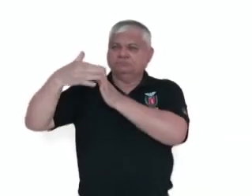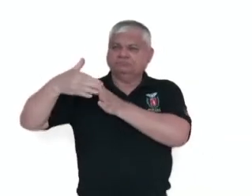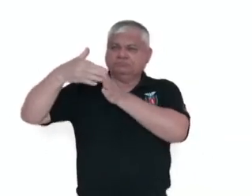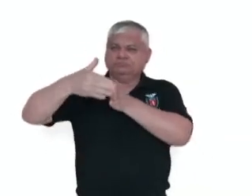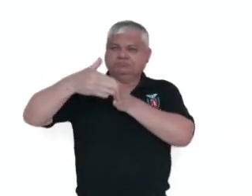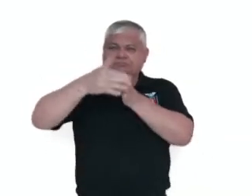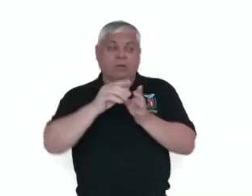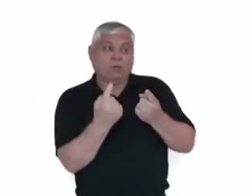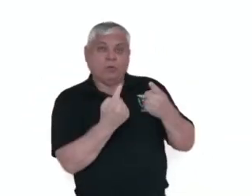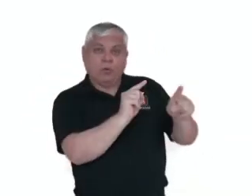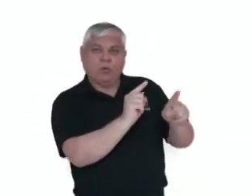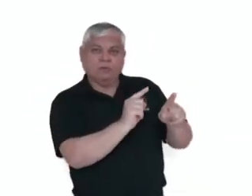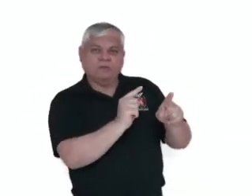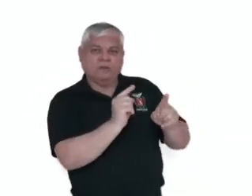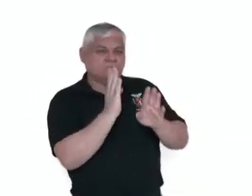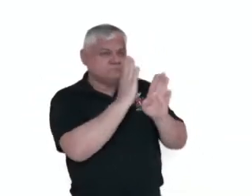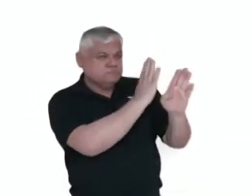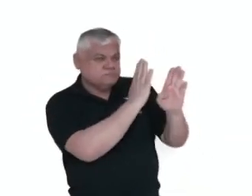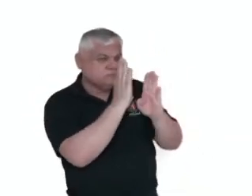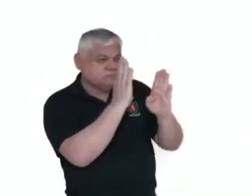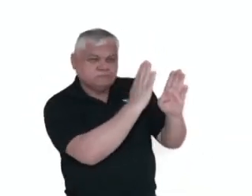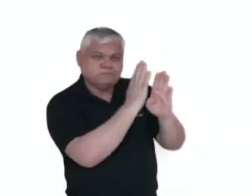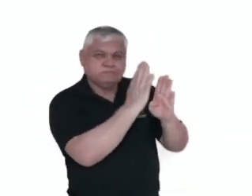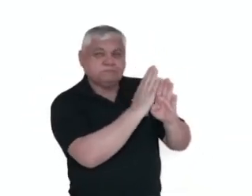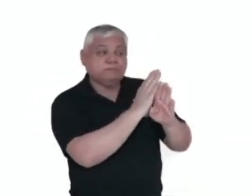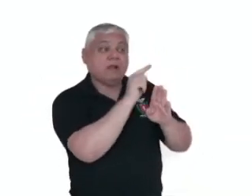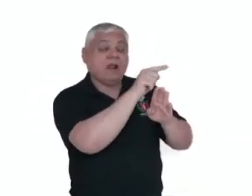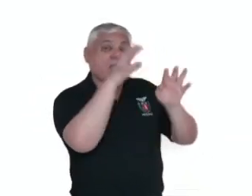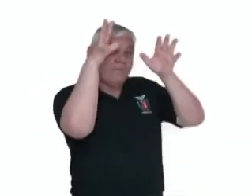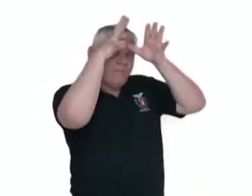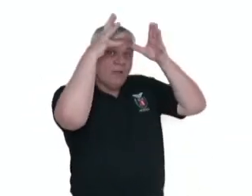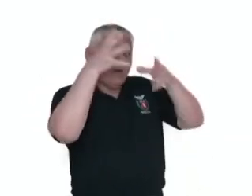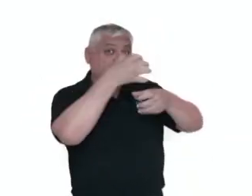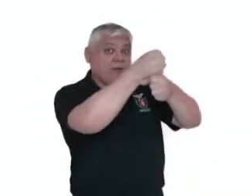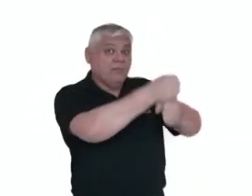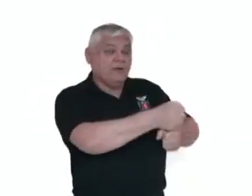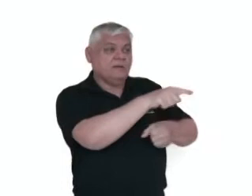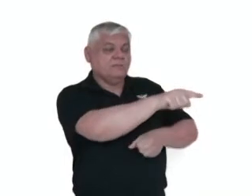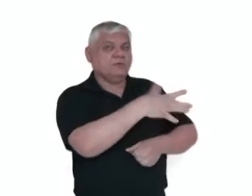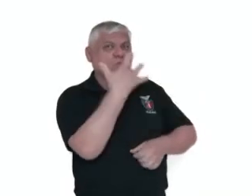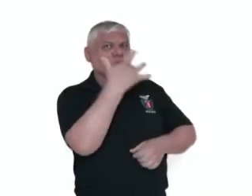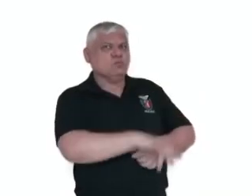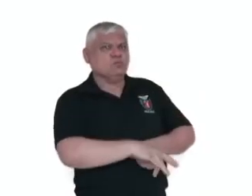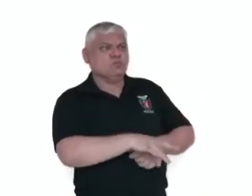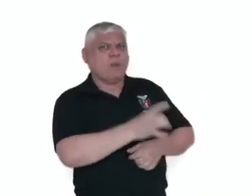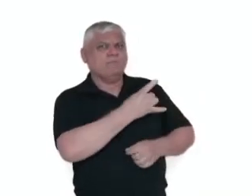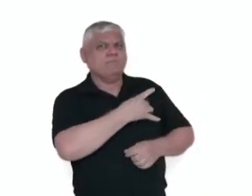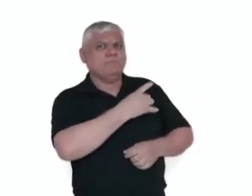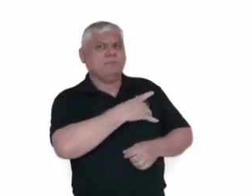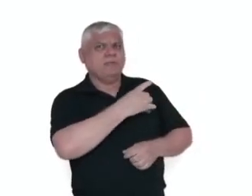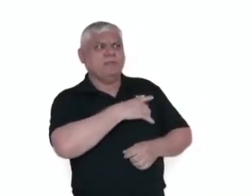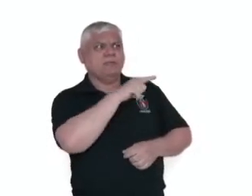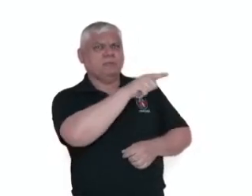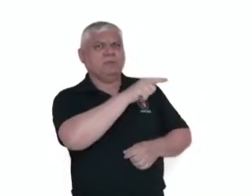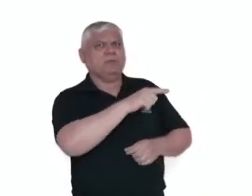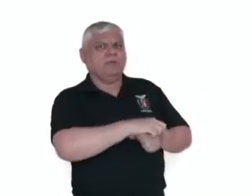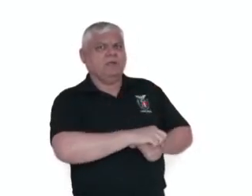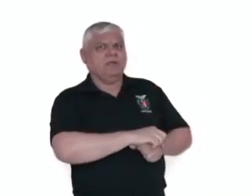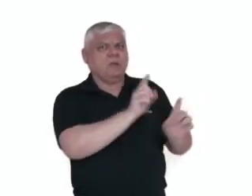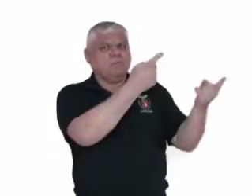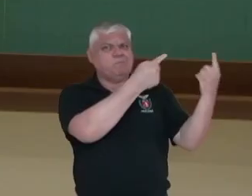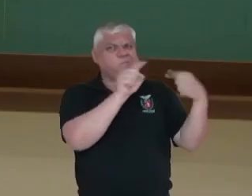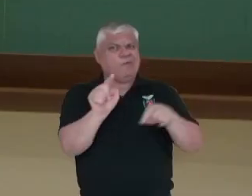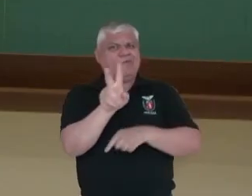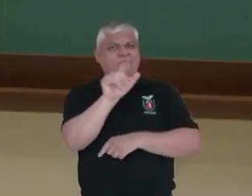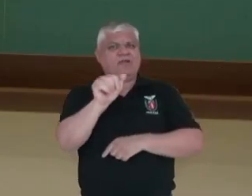Grande Quilombo. Palmares era visto como uma ameaça à ordem escravista. Como a coroa portuguesa conseguiu destruir o Quilombo